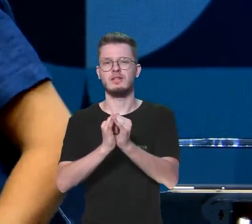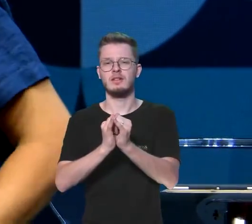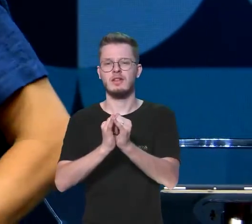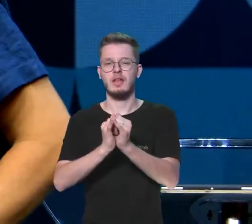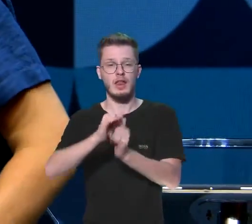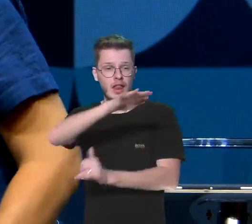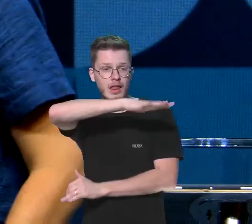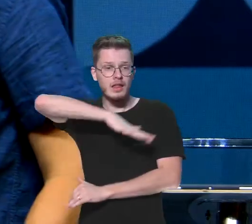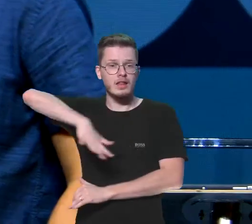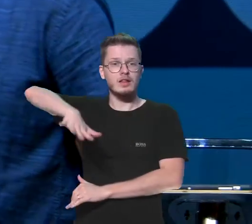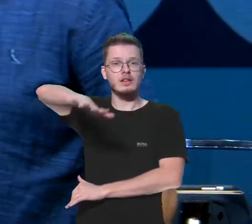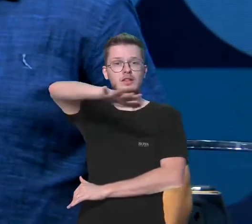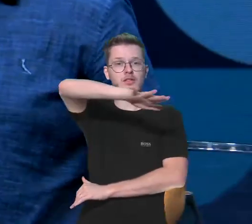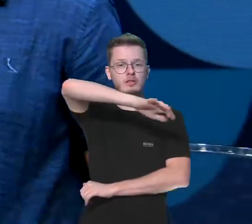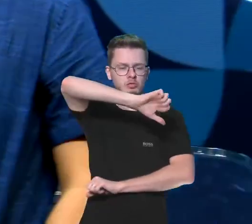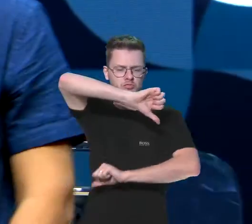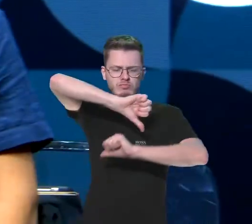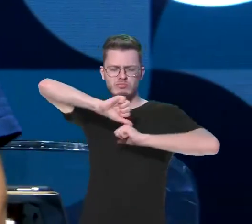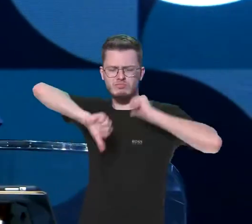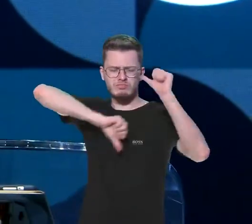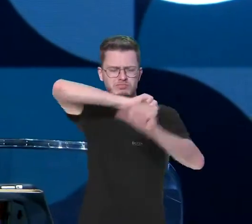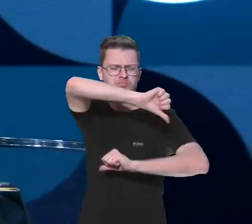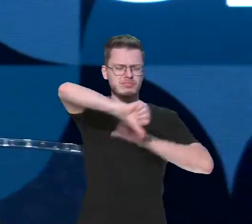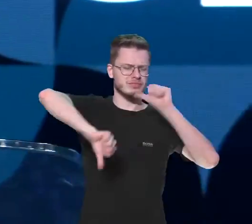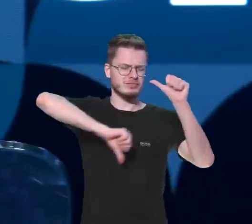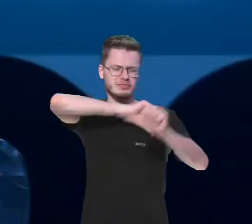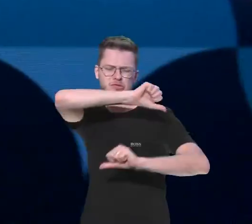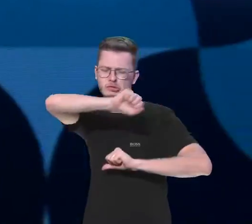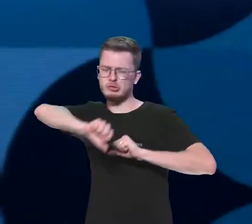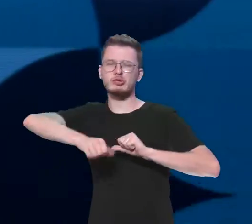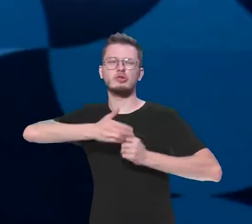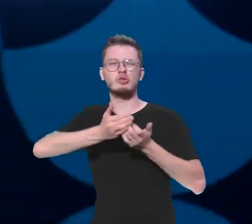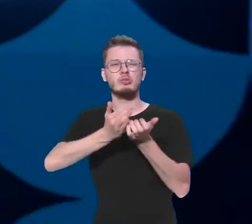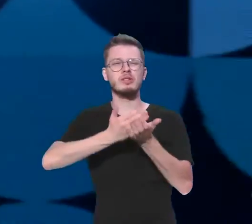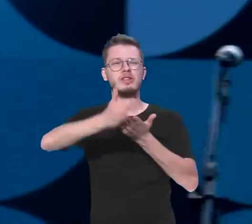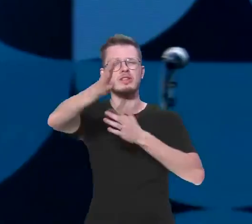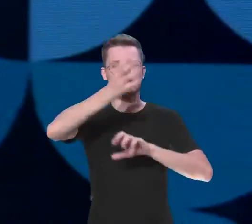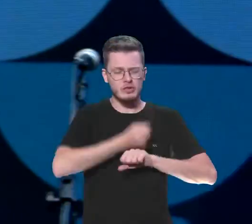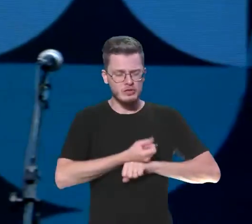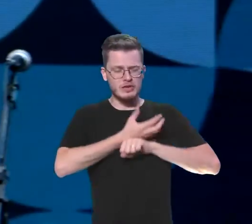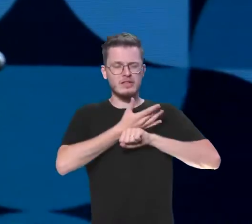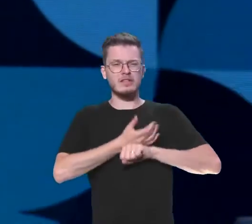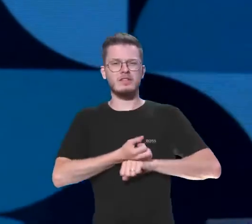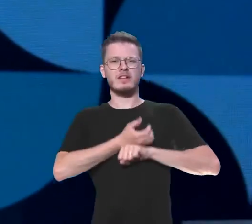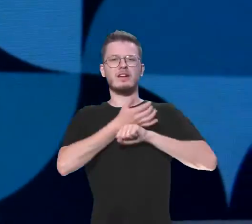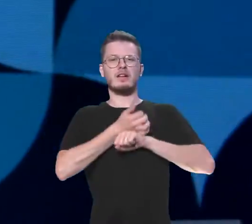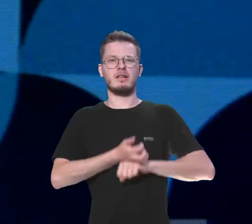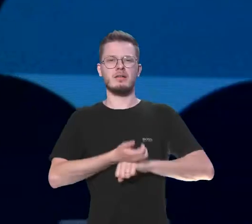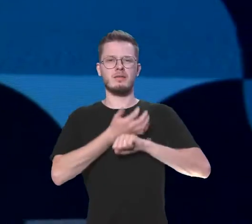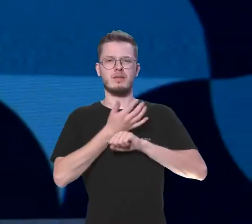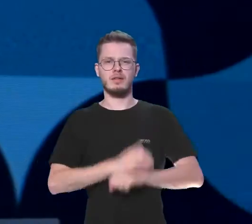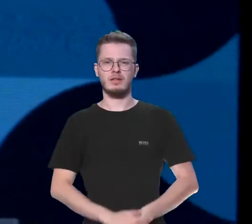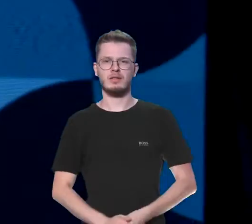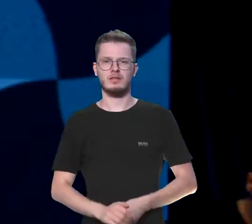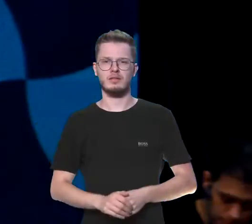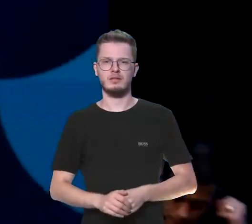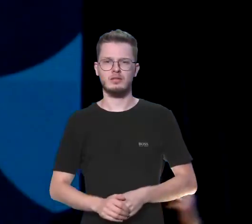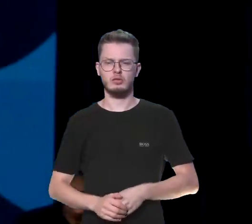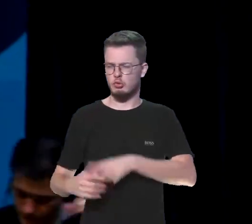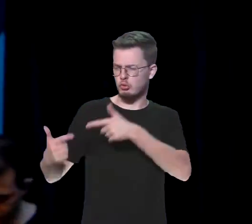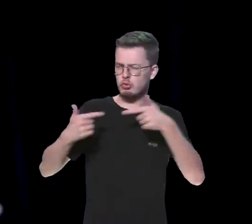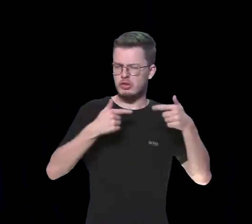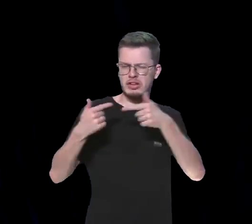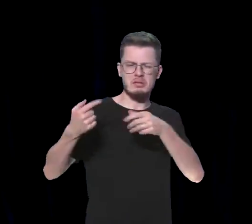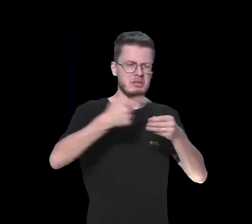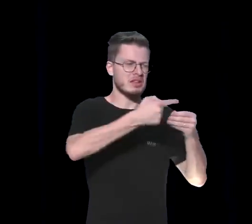mudou. A criminalidade na cidade, com o tempo, por conta da visitação de Deus, foi se extinguindo. As igrejas